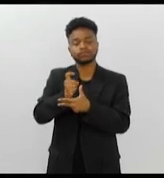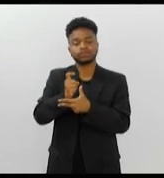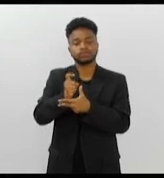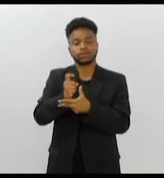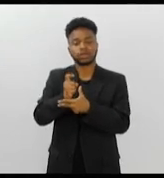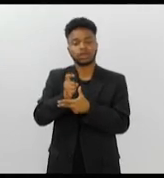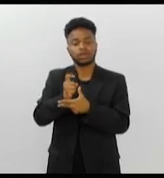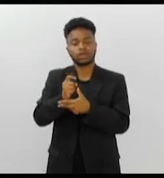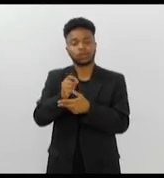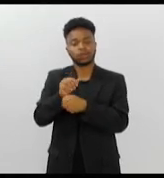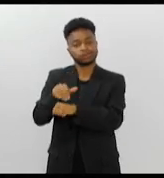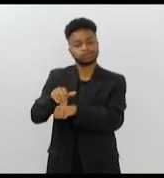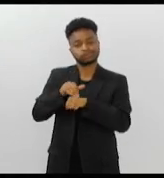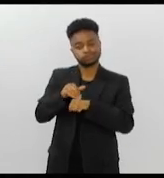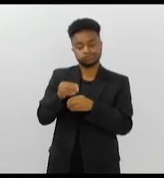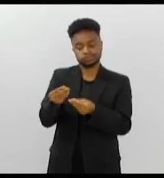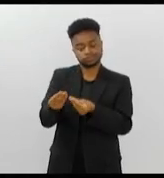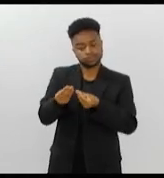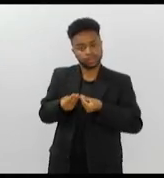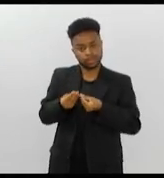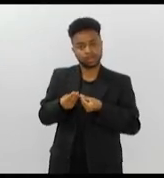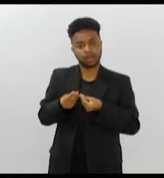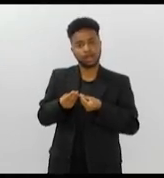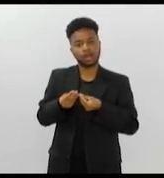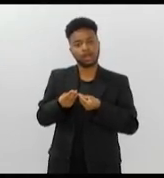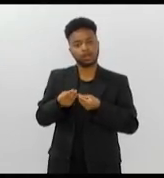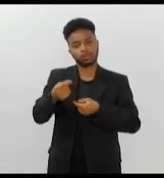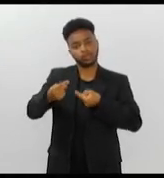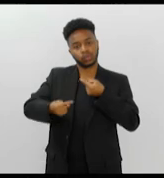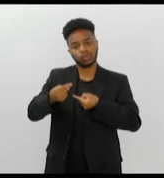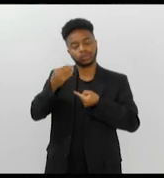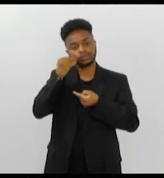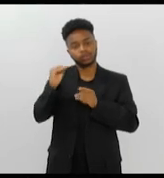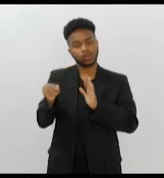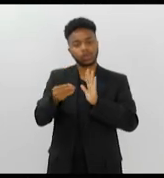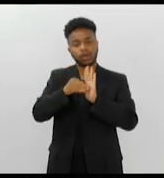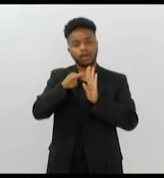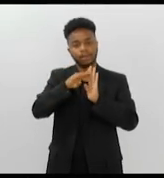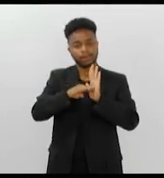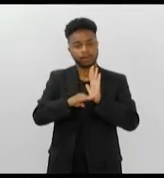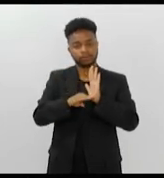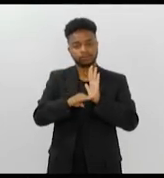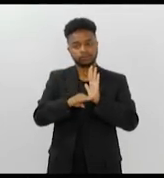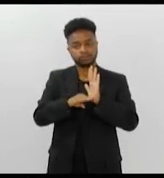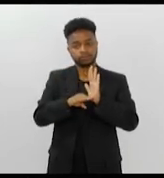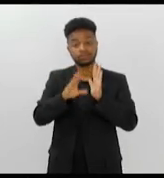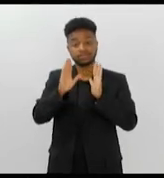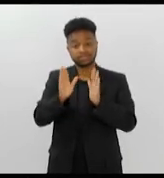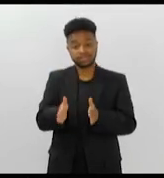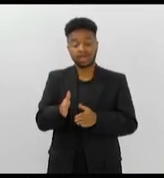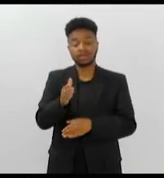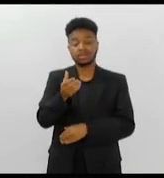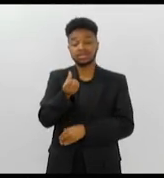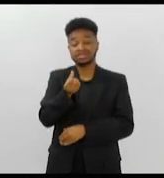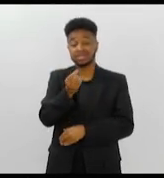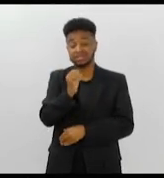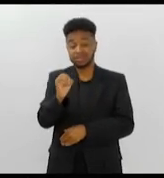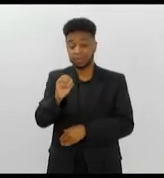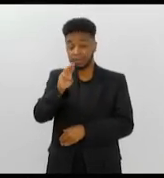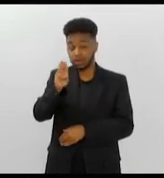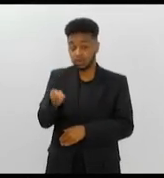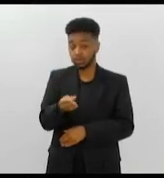o Parlamento para que ele venha à pauta 600 milhões